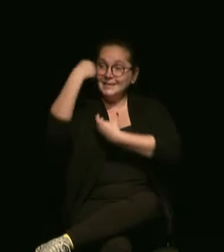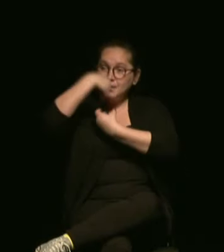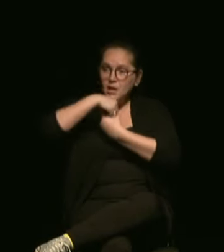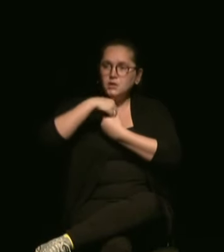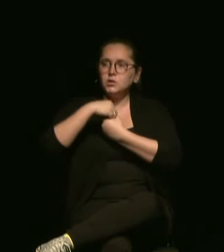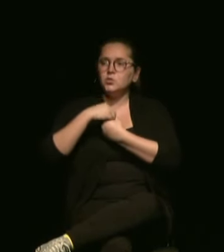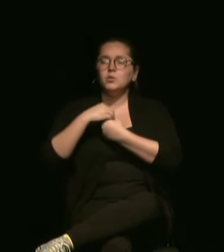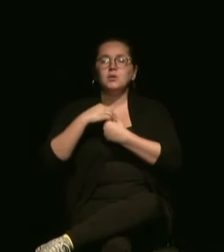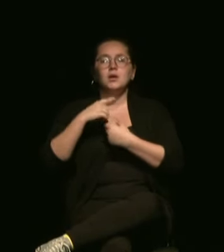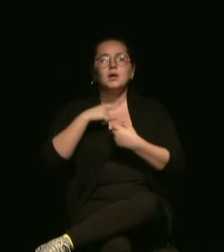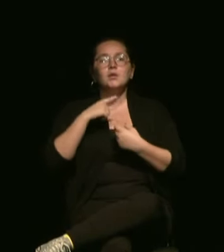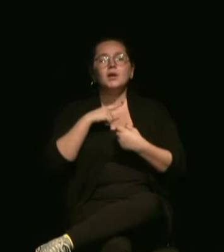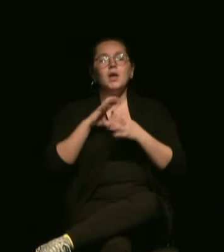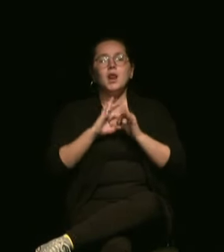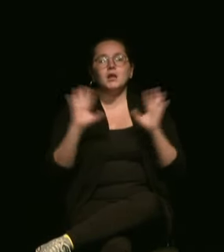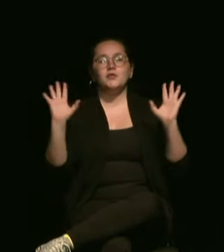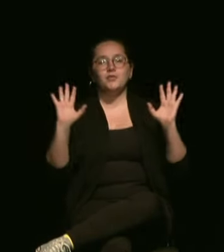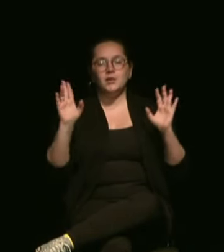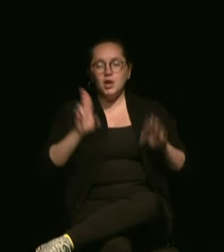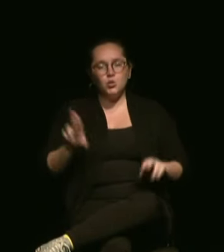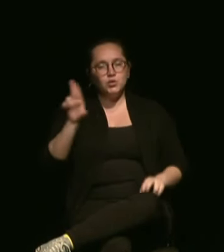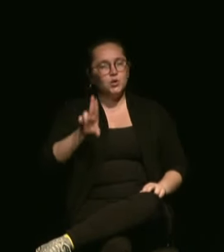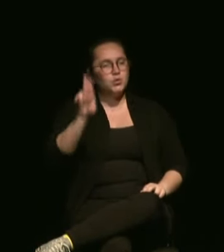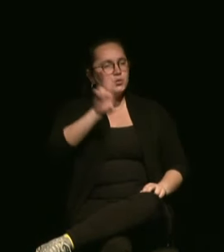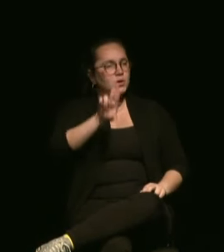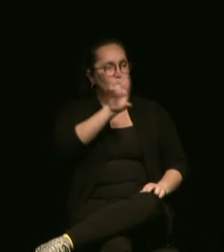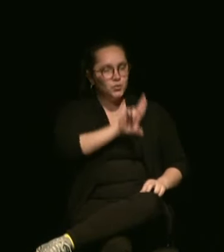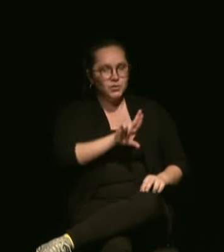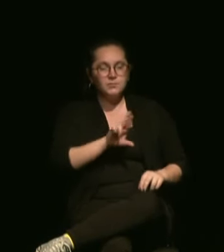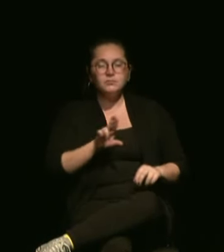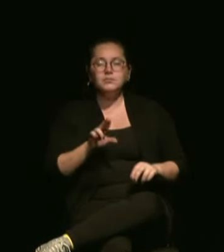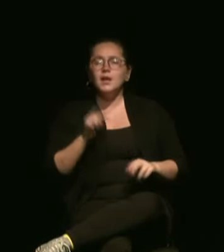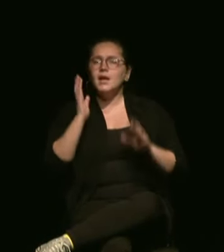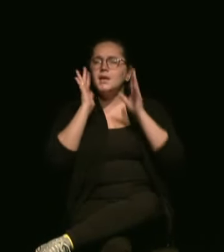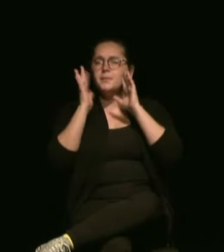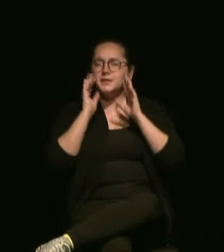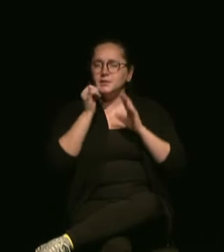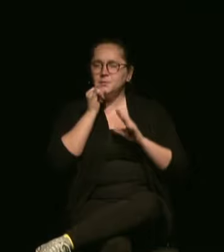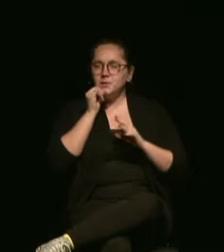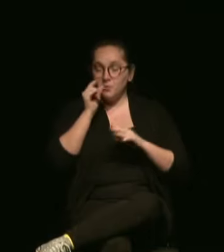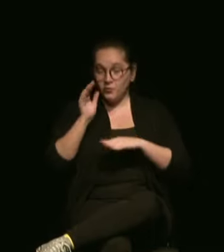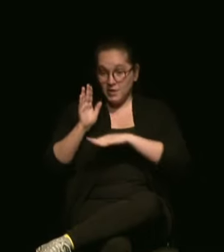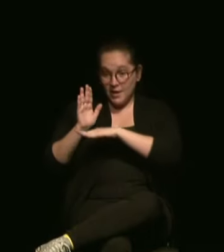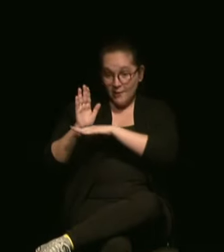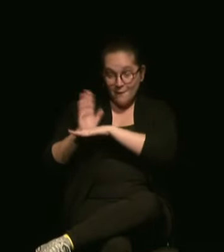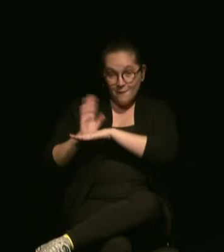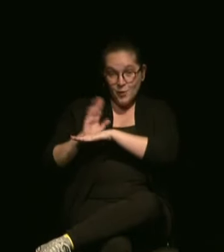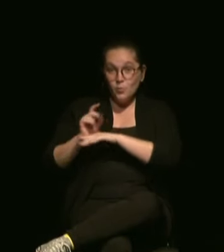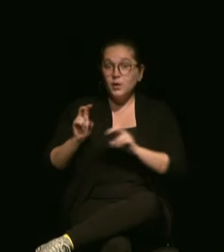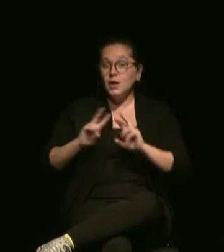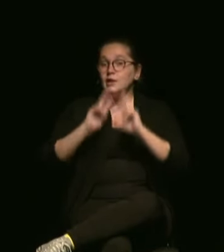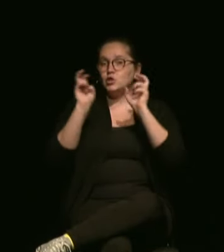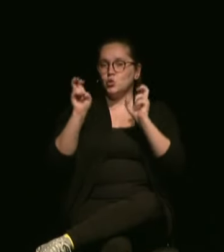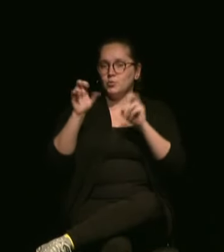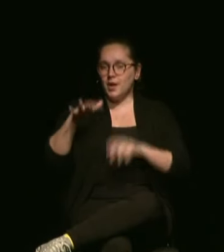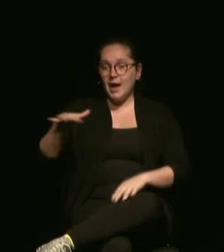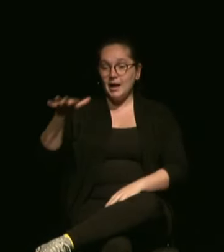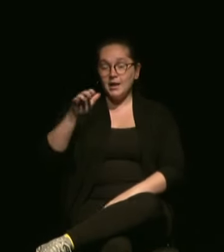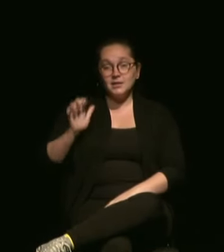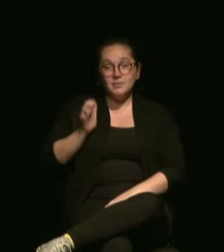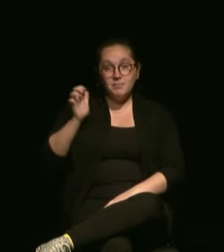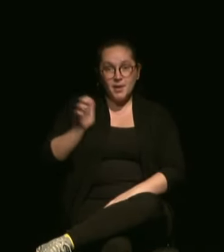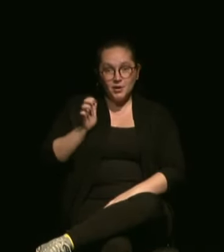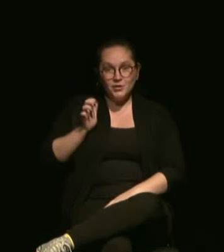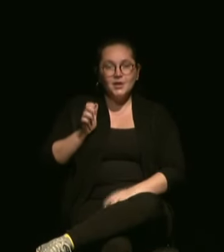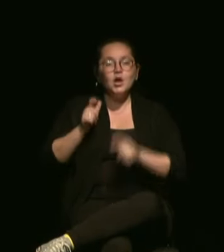ele é absolutamente livre. Imagina você se dispor a fazer um filme sobre a classe média de Copacabana. Quando esse filme termina? Nunca,